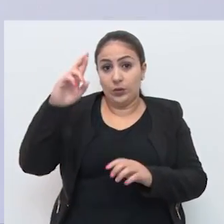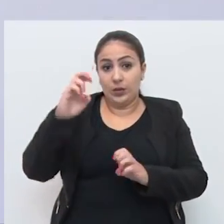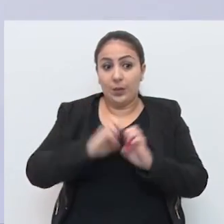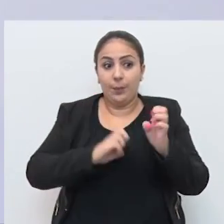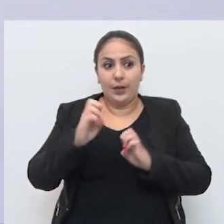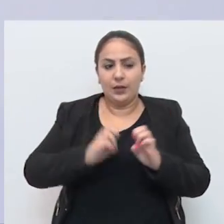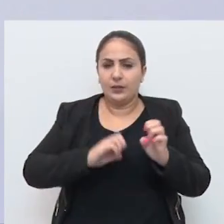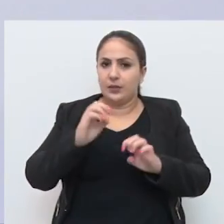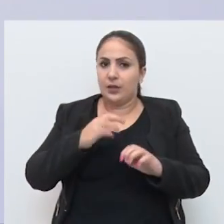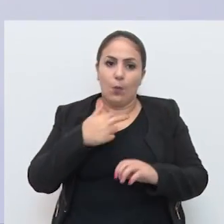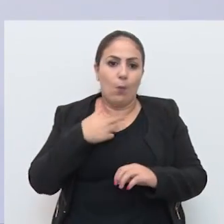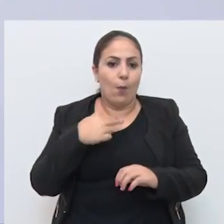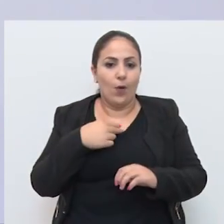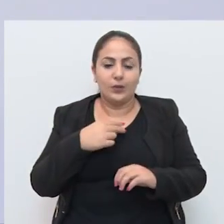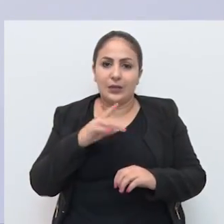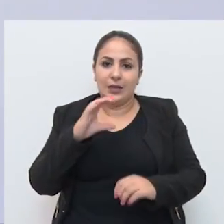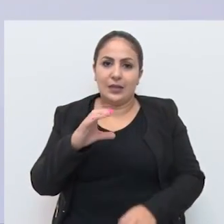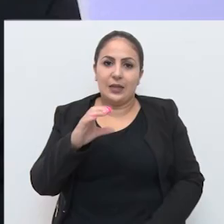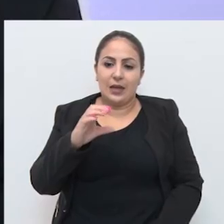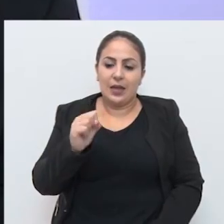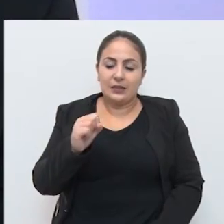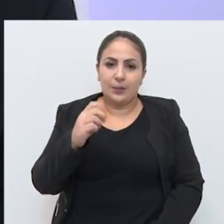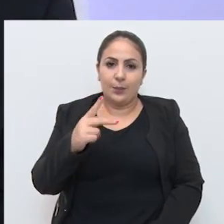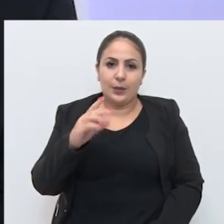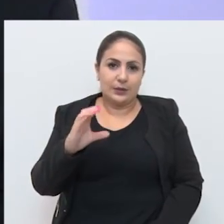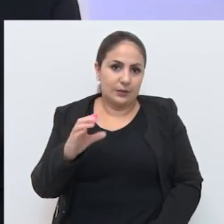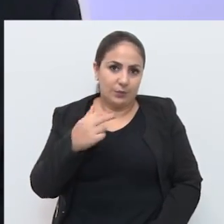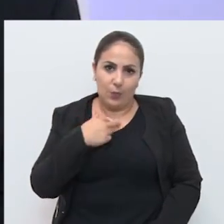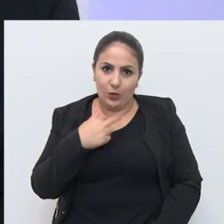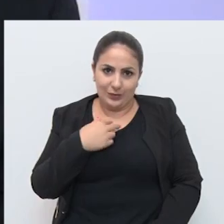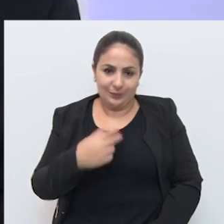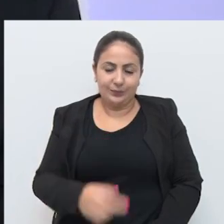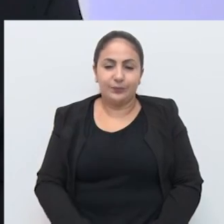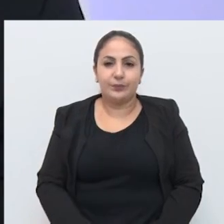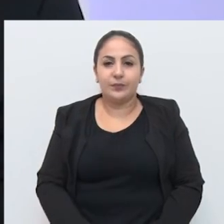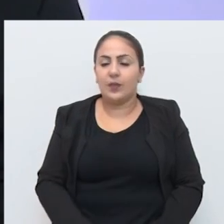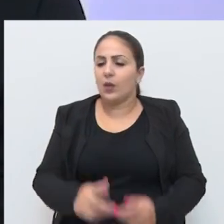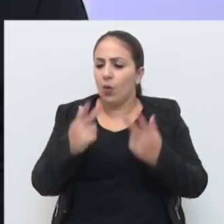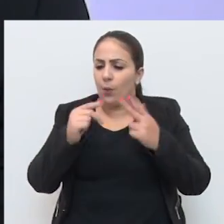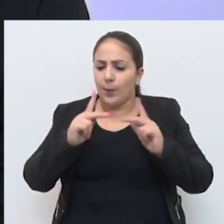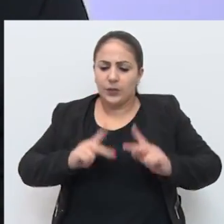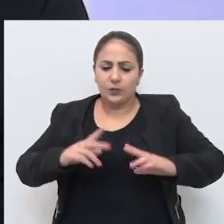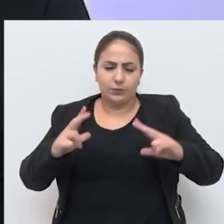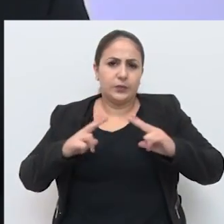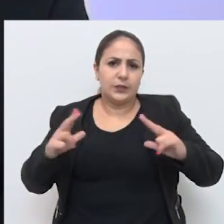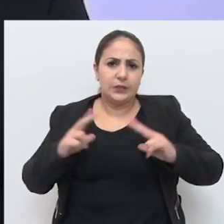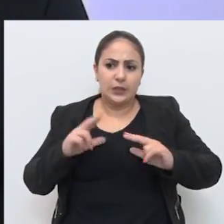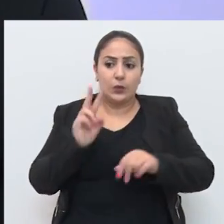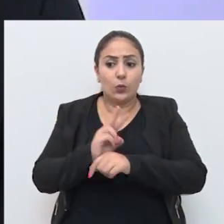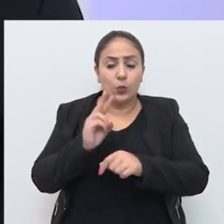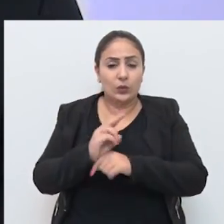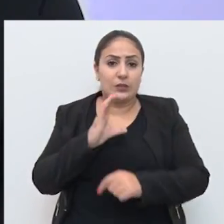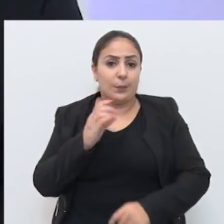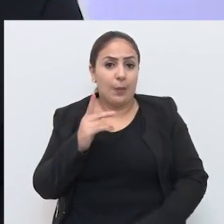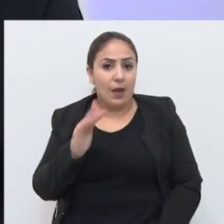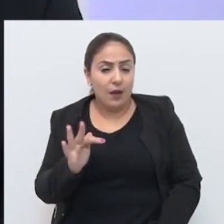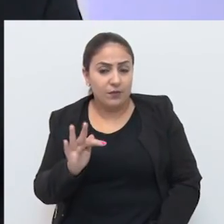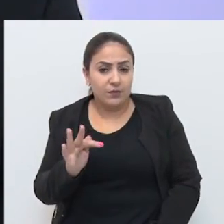têm repercussões mais gravosas, né? Principalmente se contato com o poder público. Mas mesmo a pessoa física que, em tese não tem